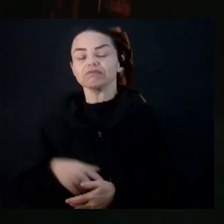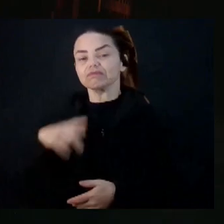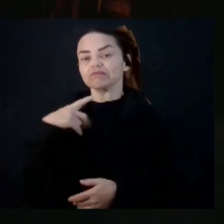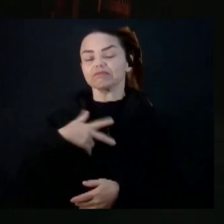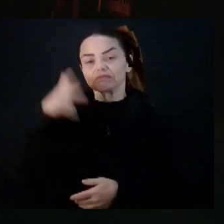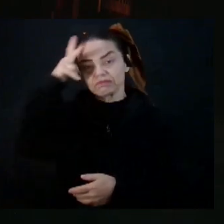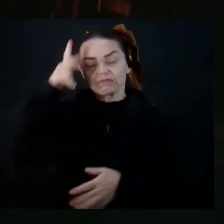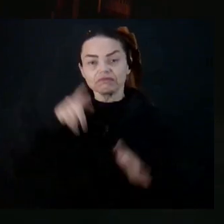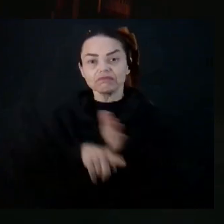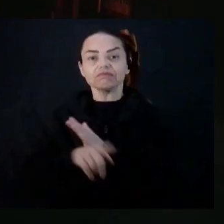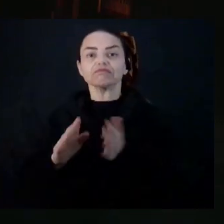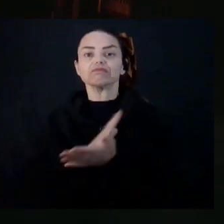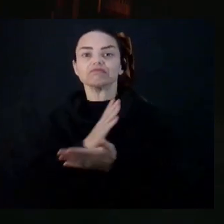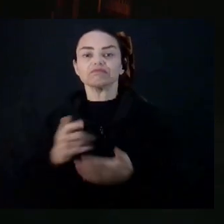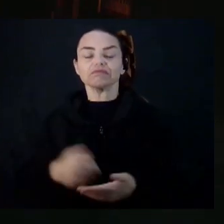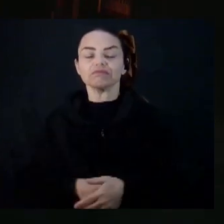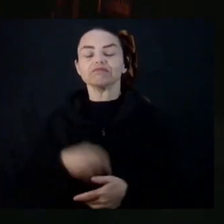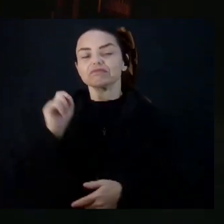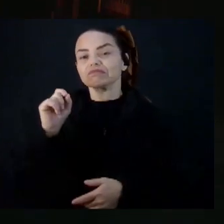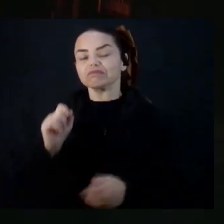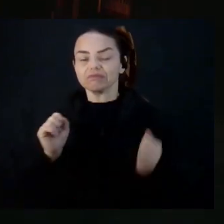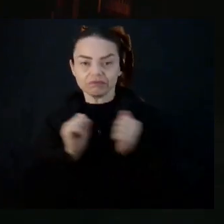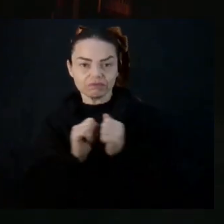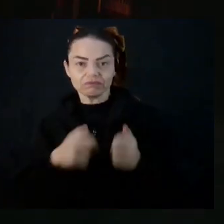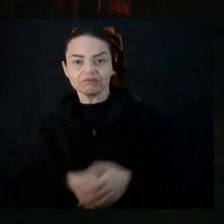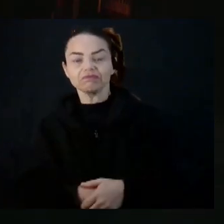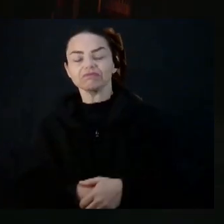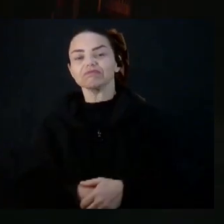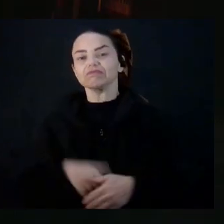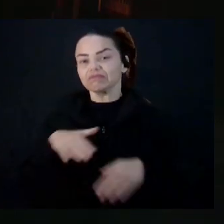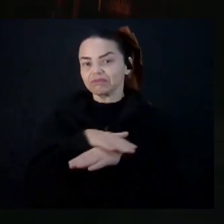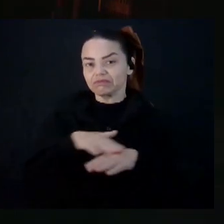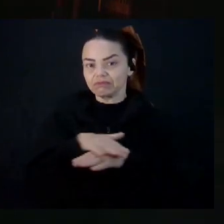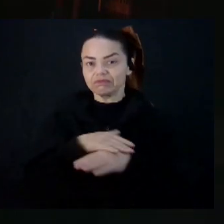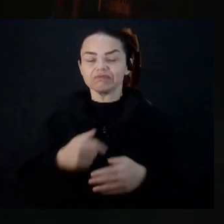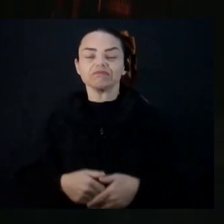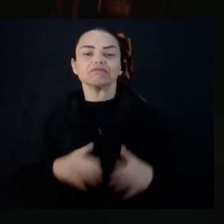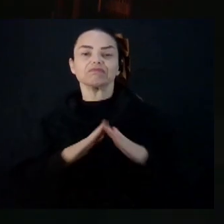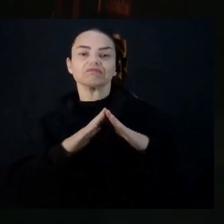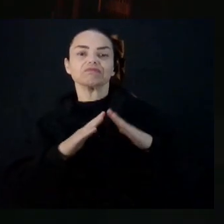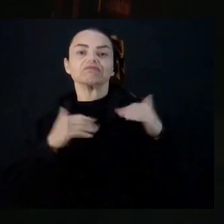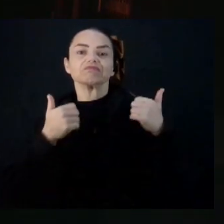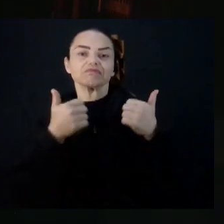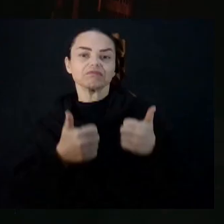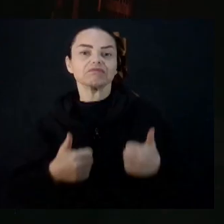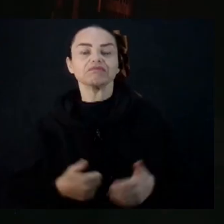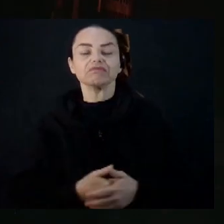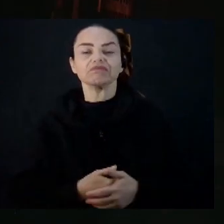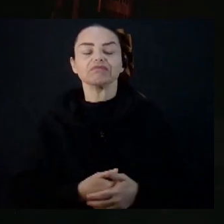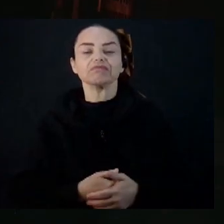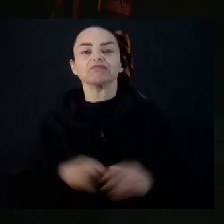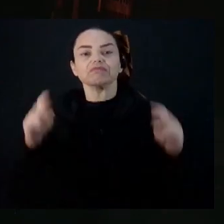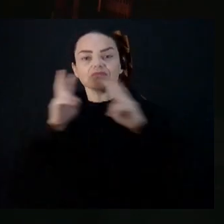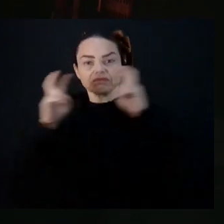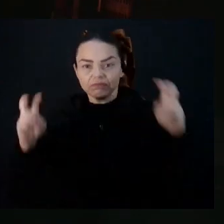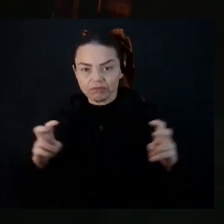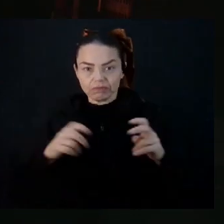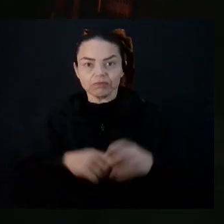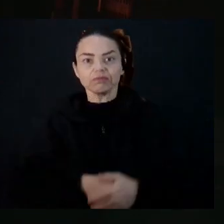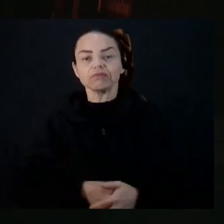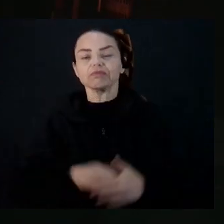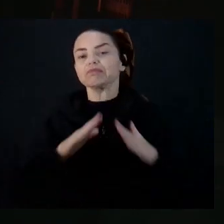então vamos lá, vamos ver quem é que está com a gente, vamos conversar com você aí de casa, falando sobre a escola,